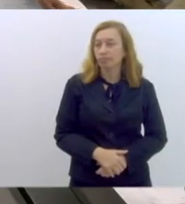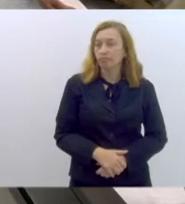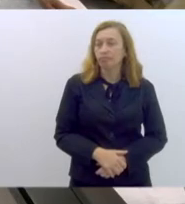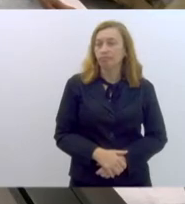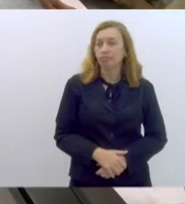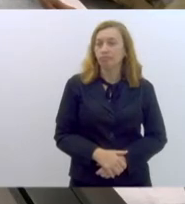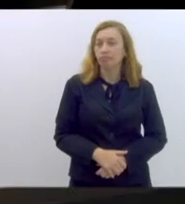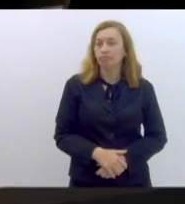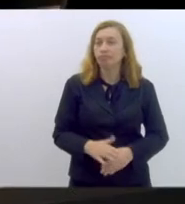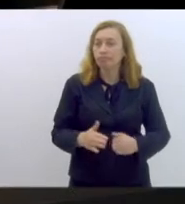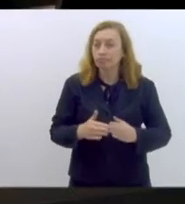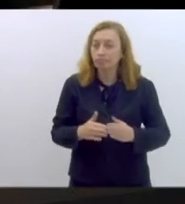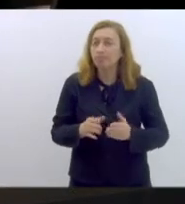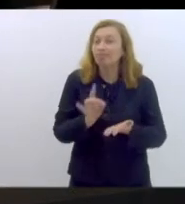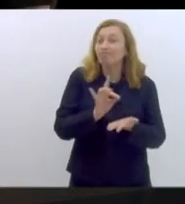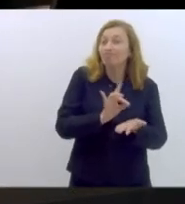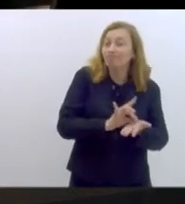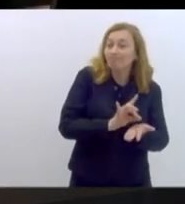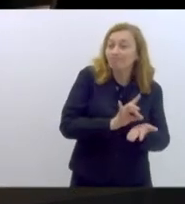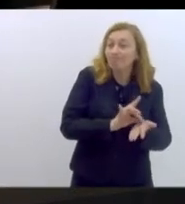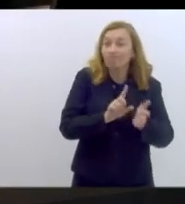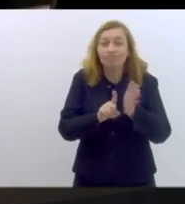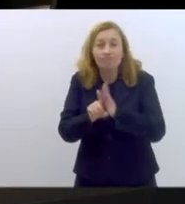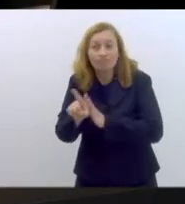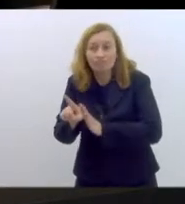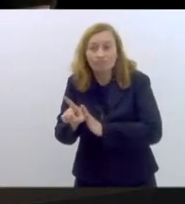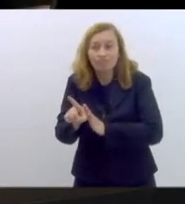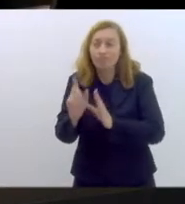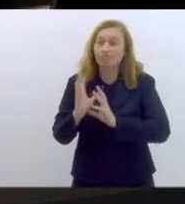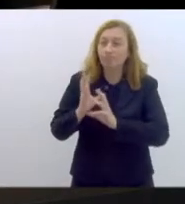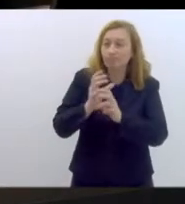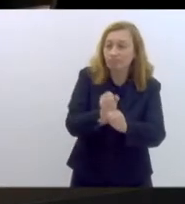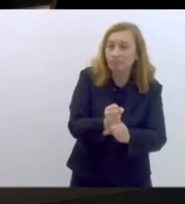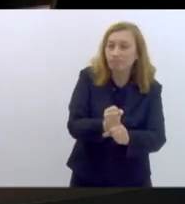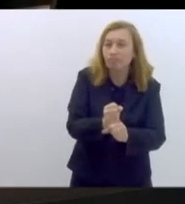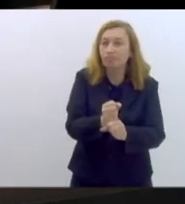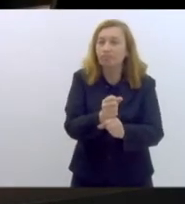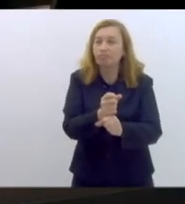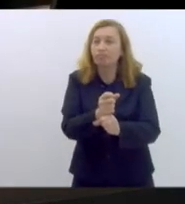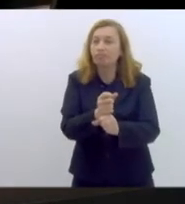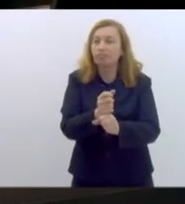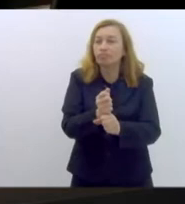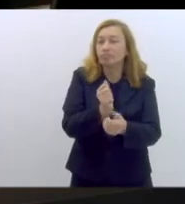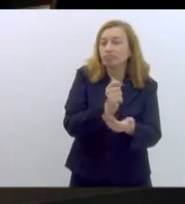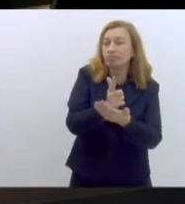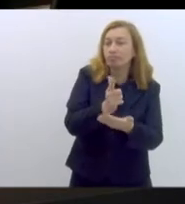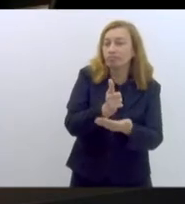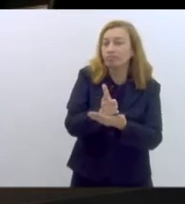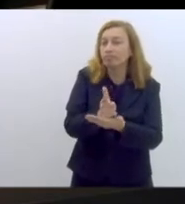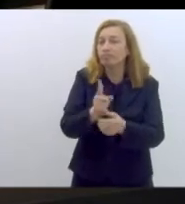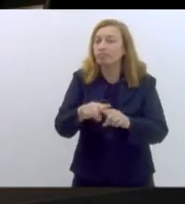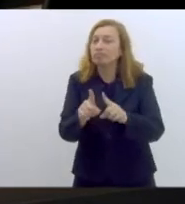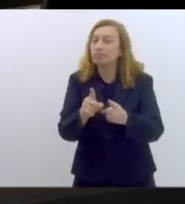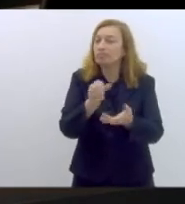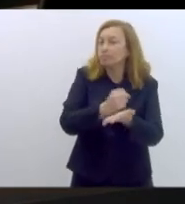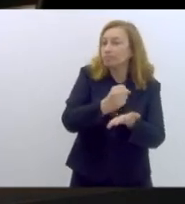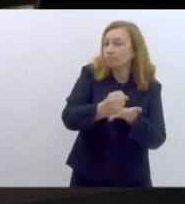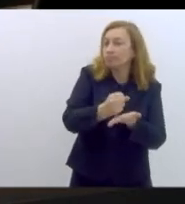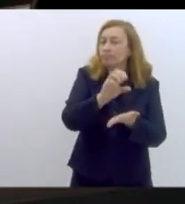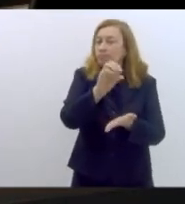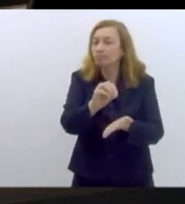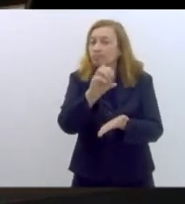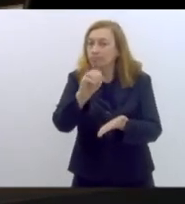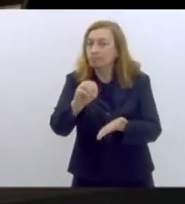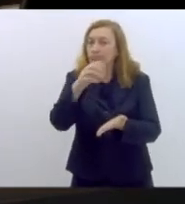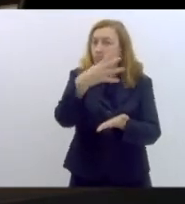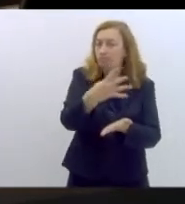Se me permite, é porque, na verdade, a pergunta pede para a gente recalcular o fluxo de pagamento, mas desse contrato 004